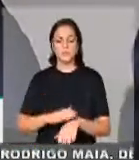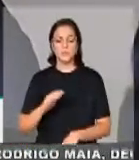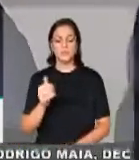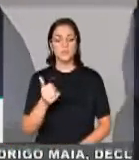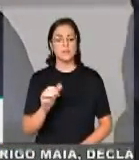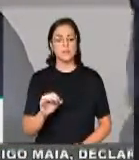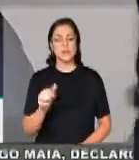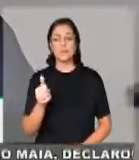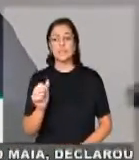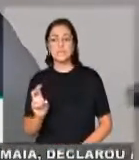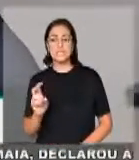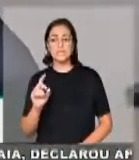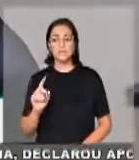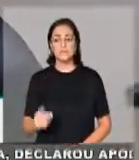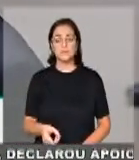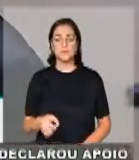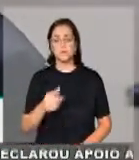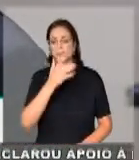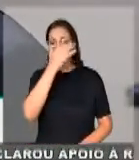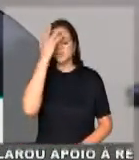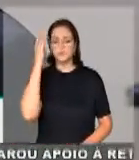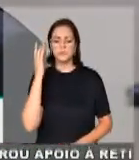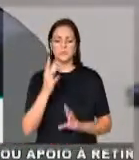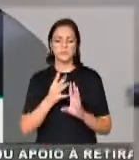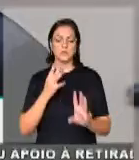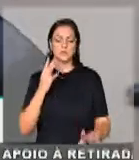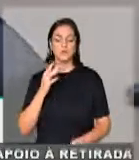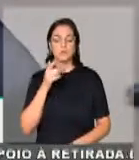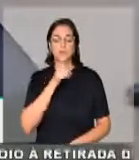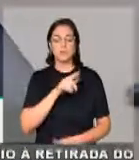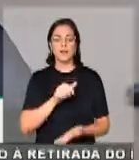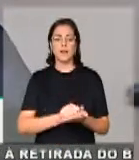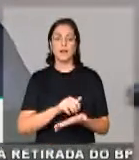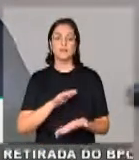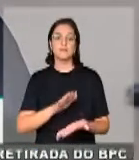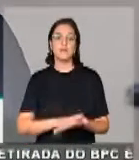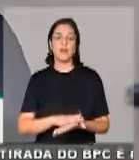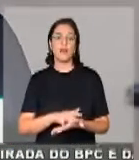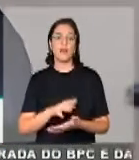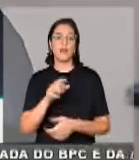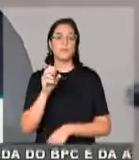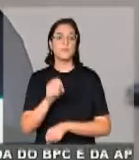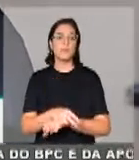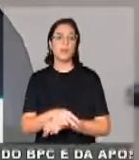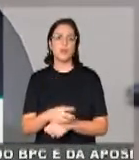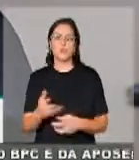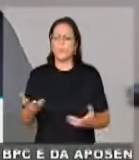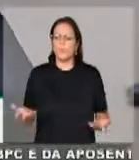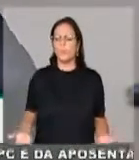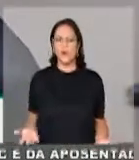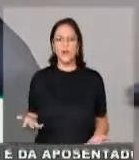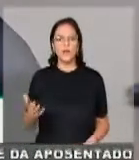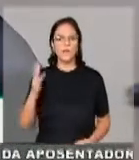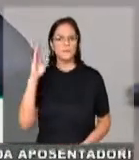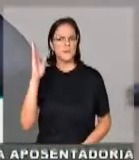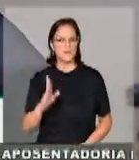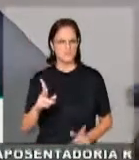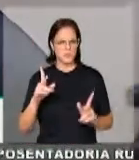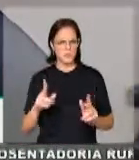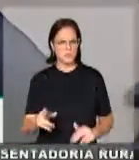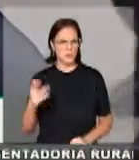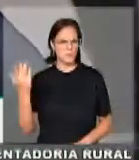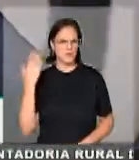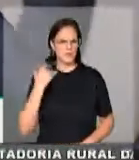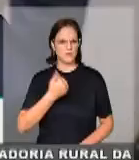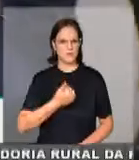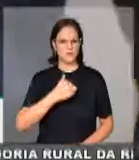10, 15 mil pessoas no Angabaú para poder fazer um cadastro de emprego. O Brasil voltou à década de 90, o país do desemprego.